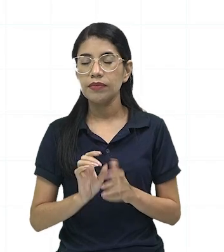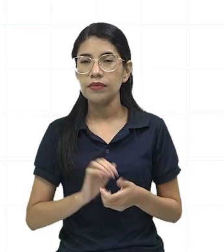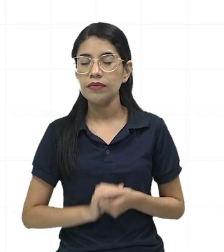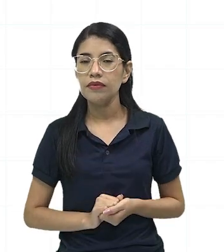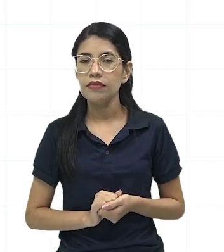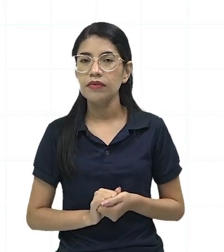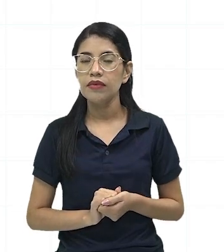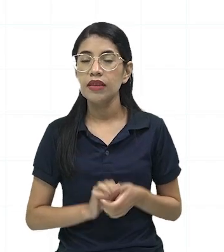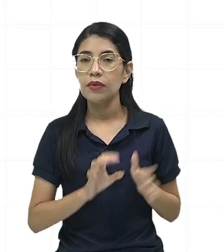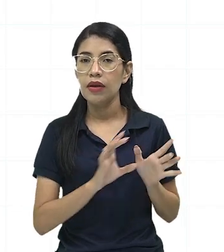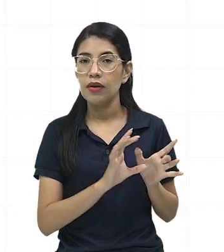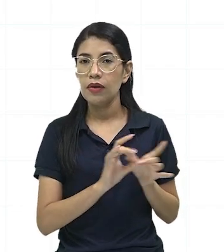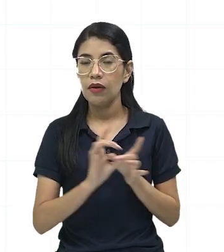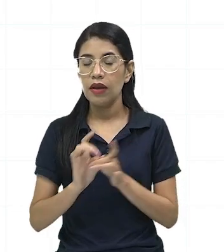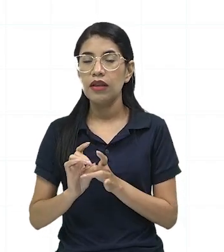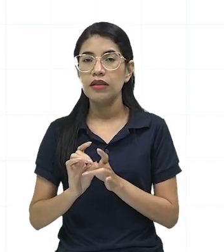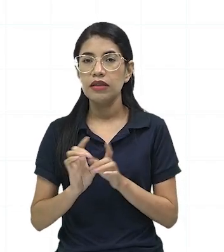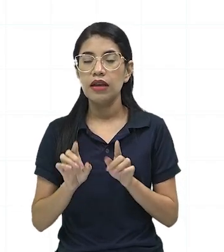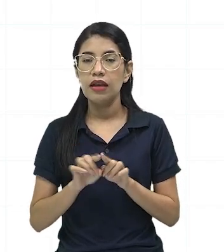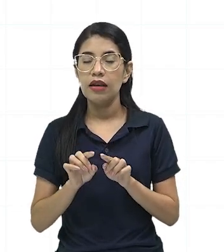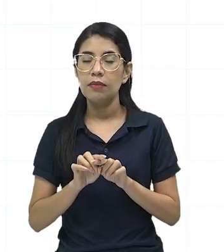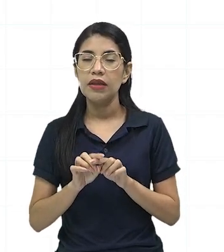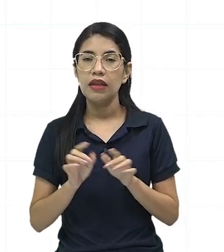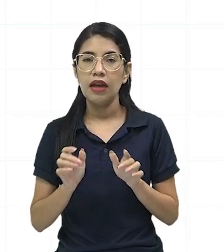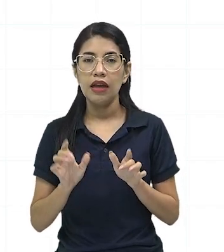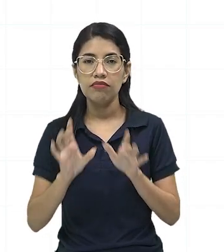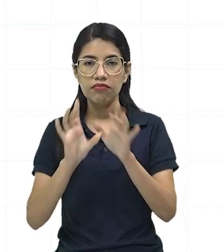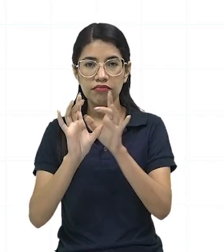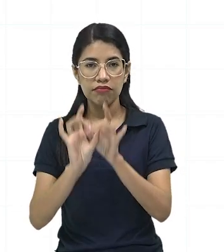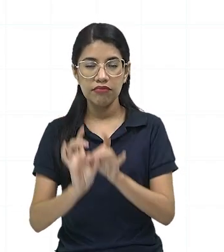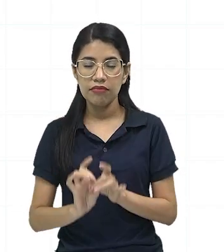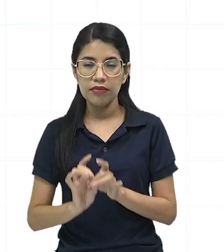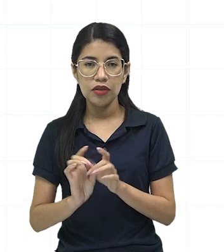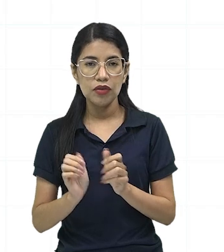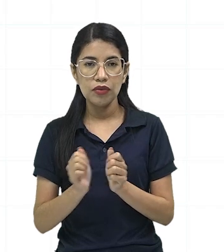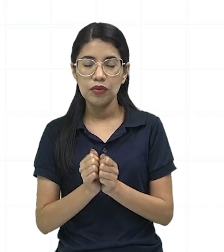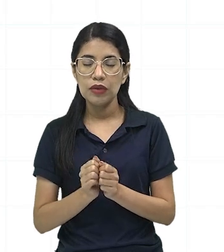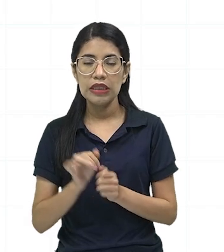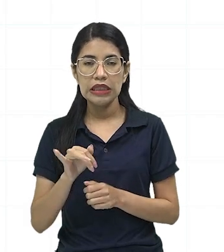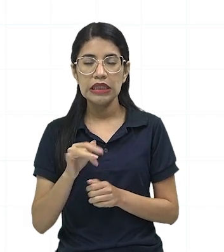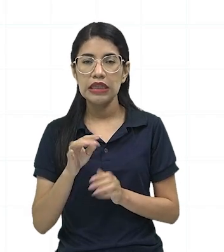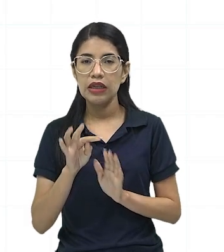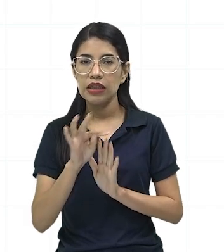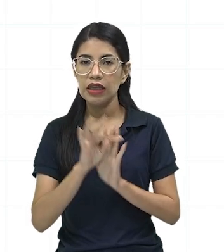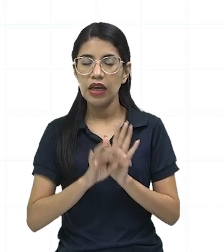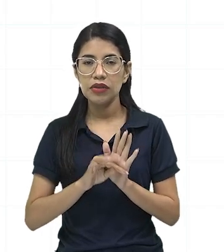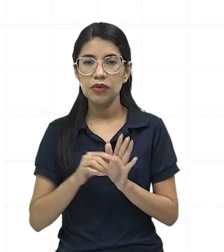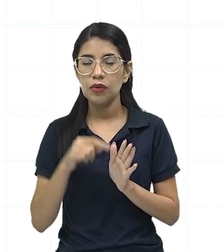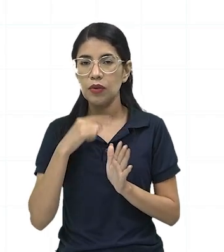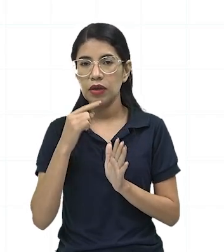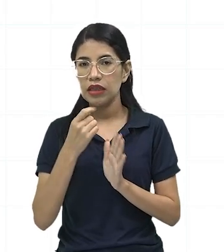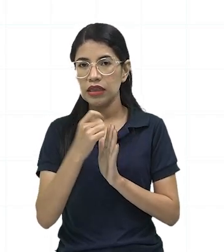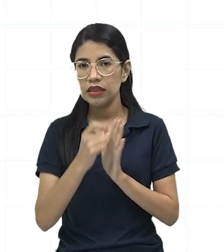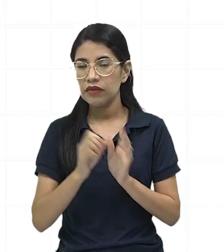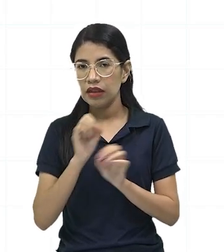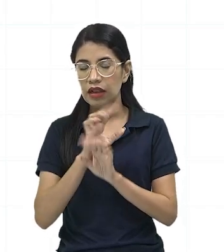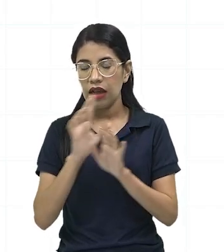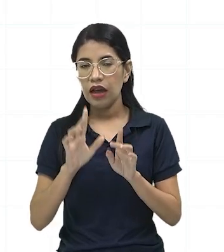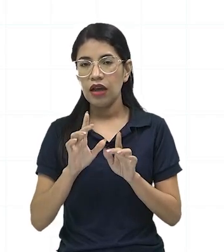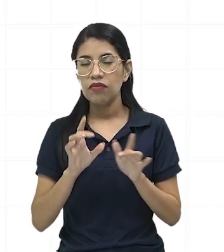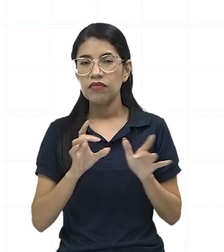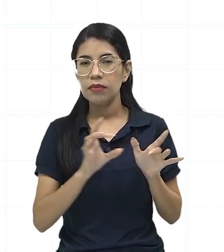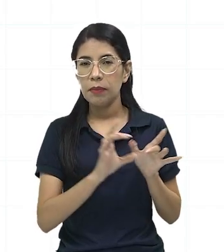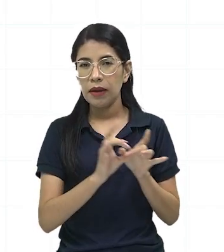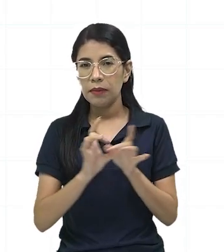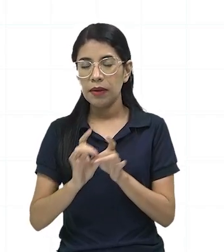textual, a coesão está intrinsecamente ligada à coerência. Se o seu texto não é bem escrito, se ele não tem uma relação entre as partes, você vai